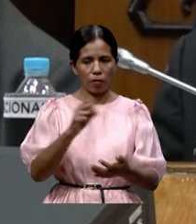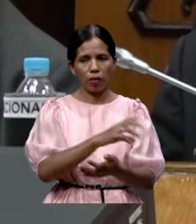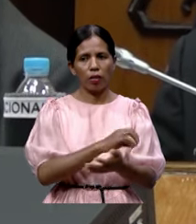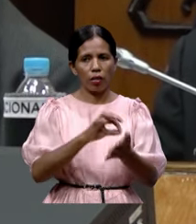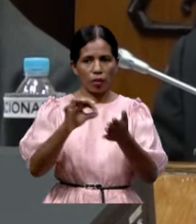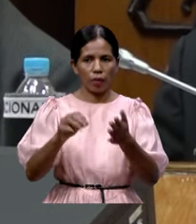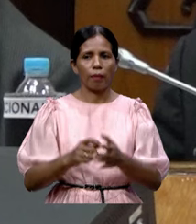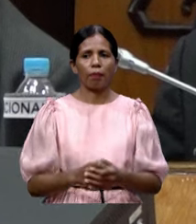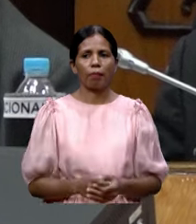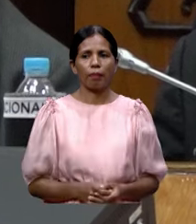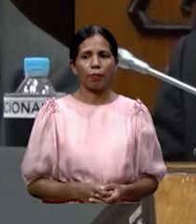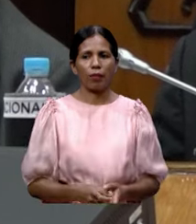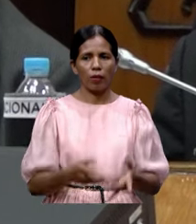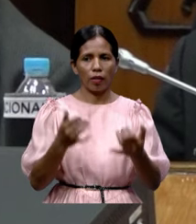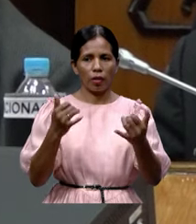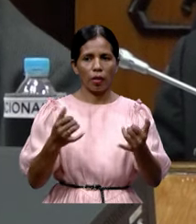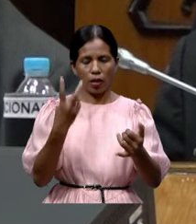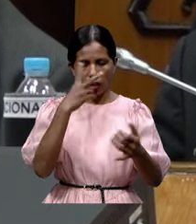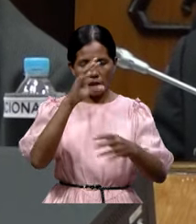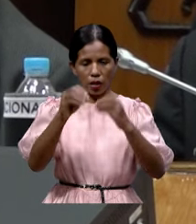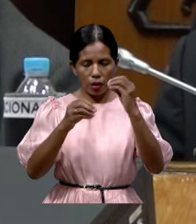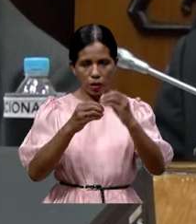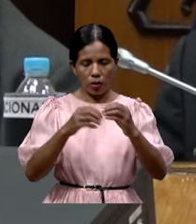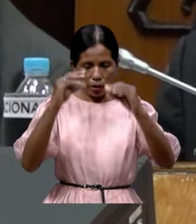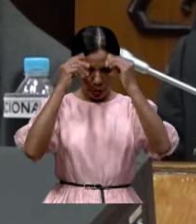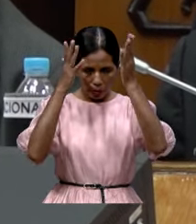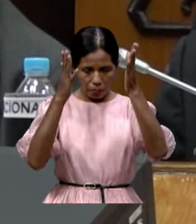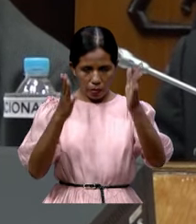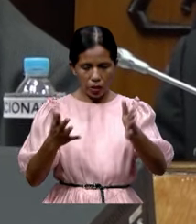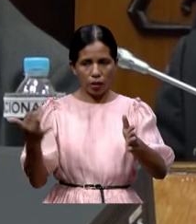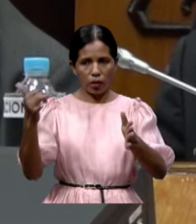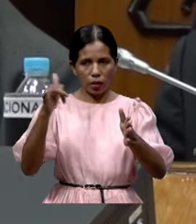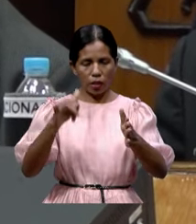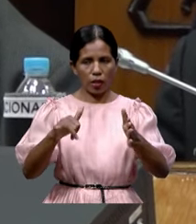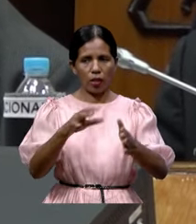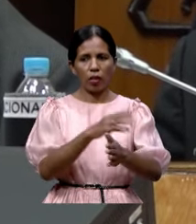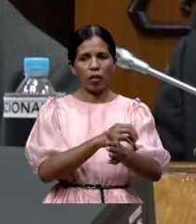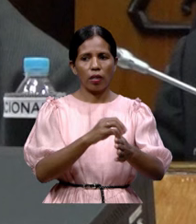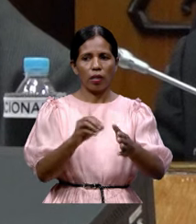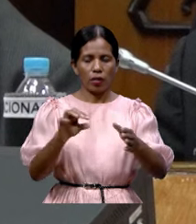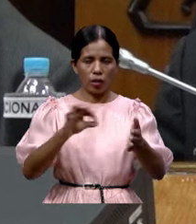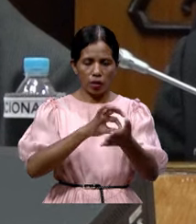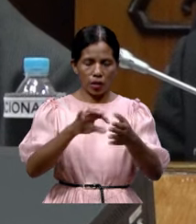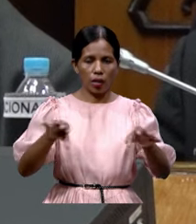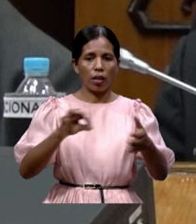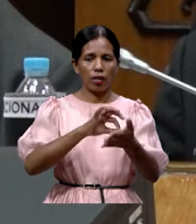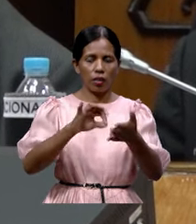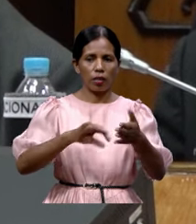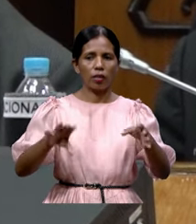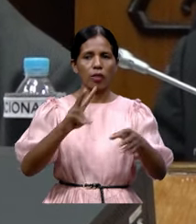Registrado. Então, filha fala para assunto professores contratados, Nebemaca no contrato. Assina